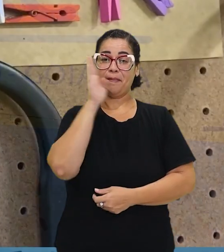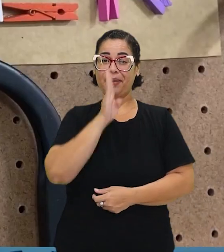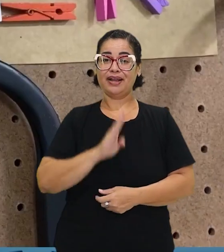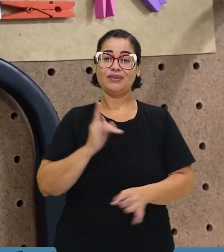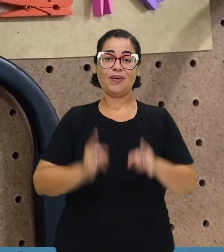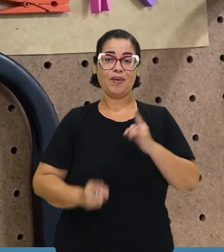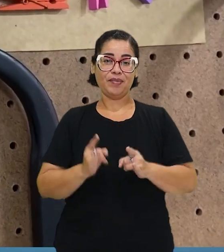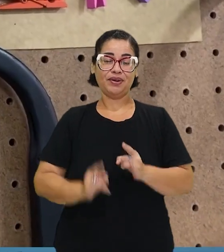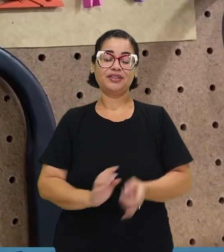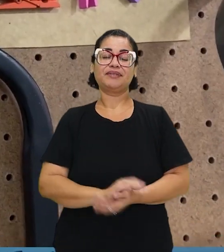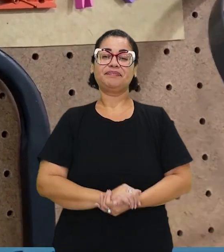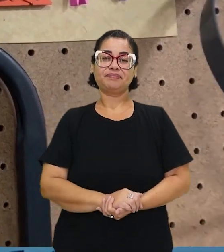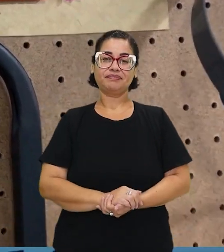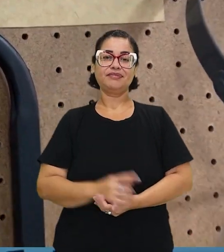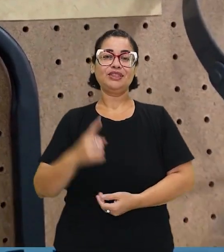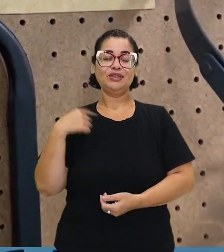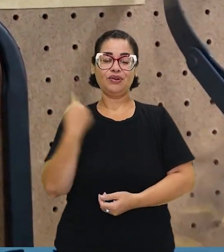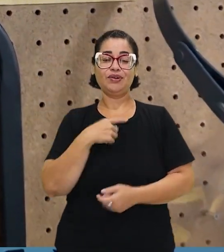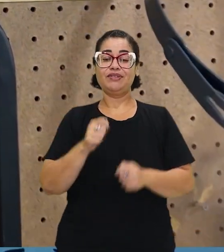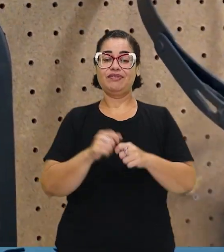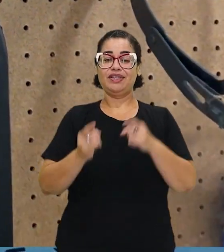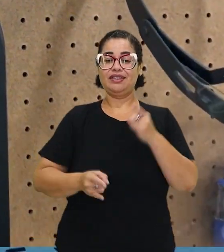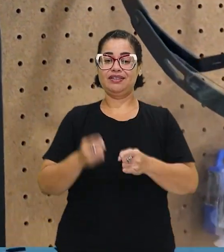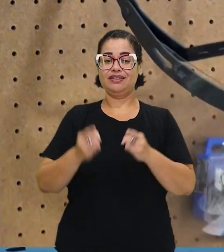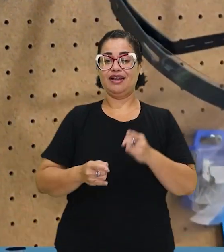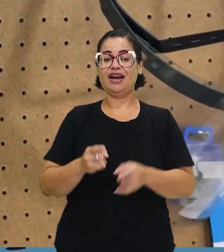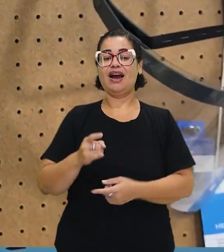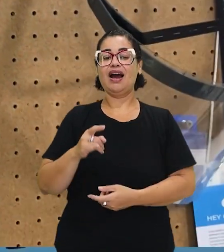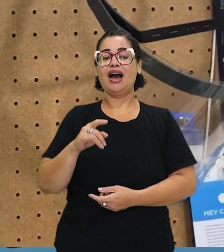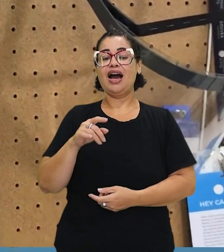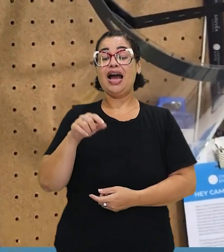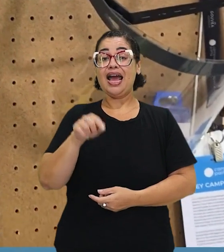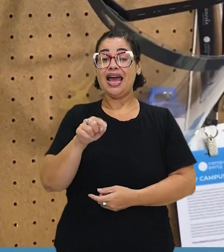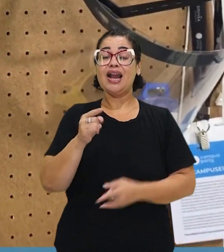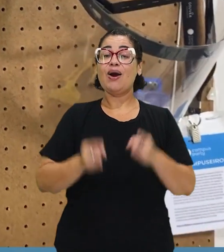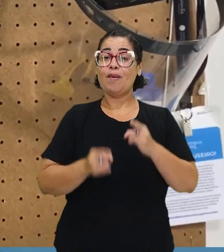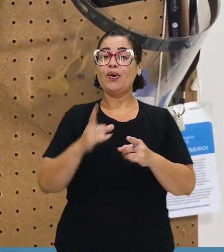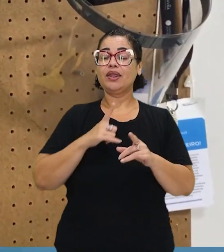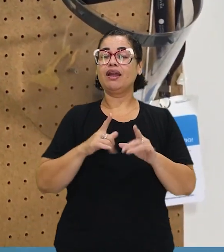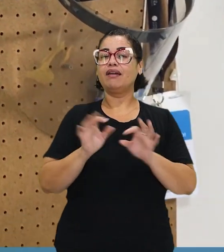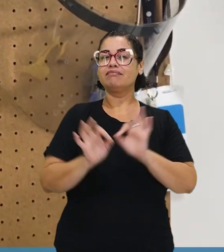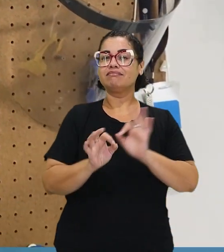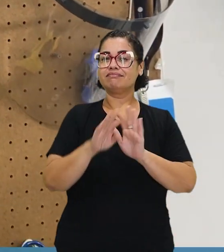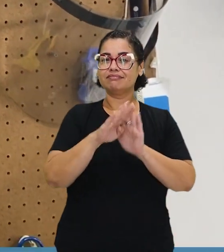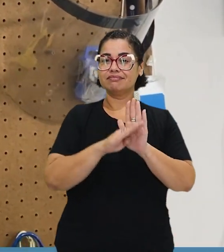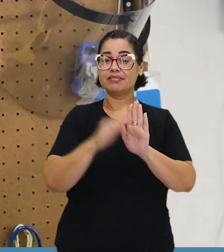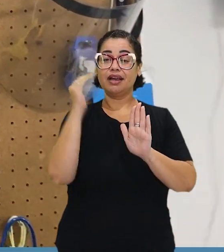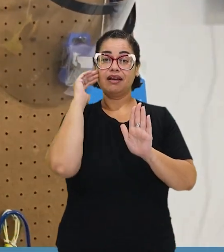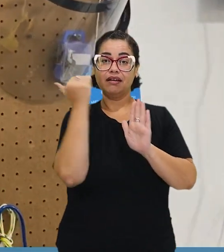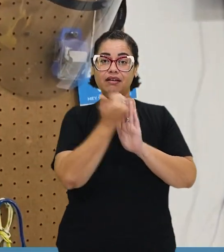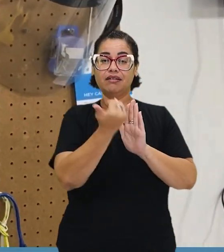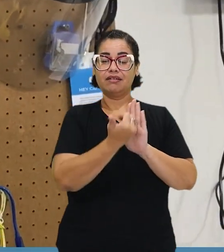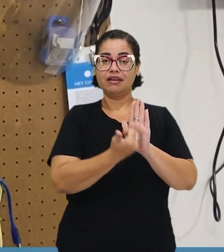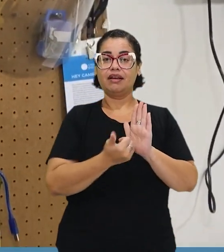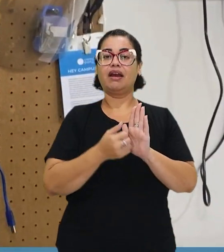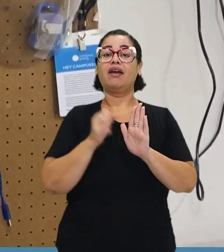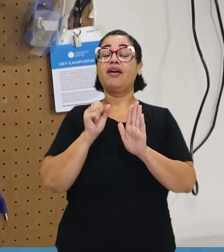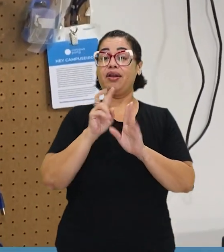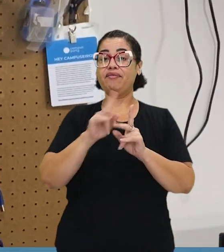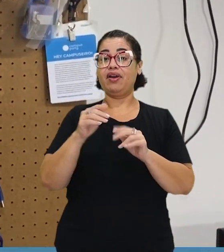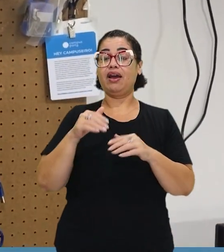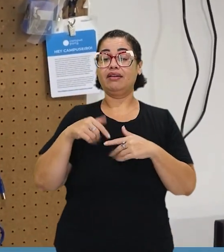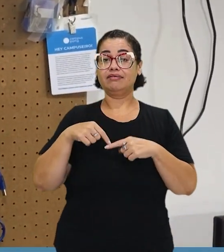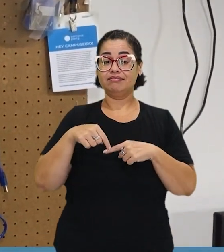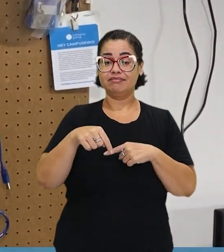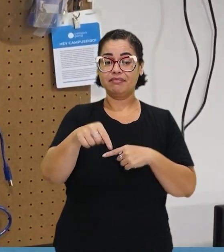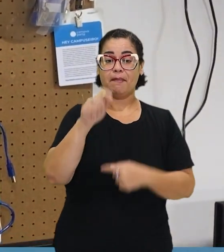Robótica. Nós construímos o robô Arduino, onde ele tem uma programação que ele segue linha, ele segue uma linha